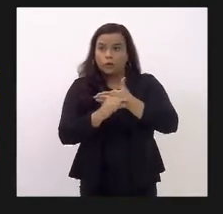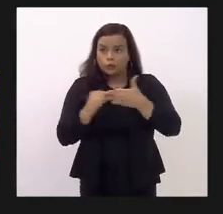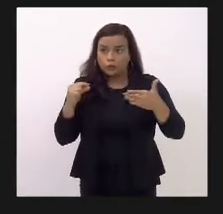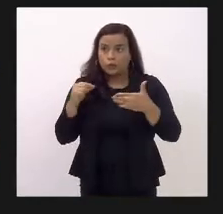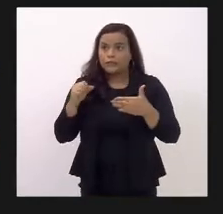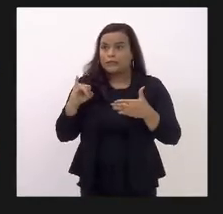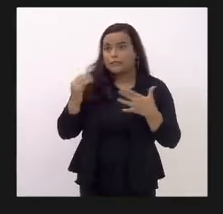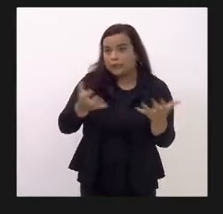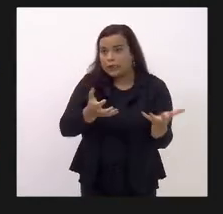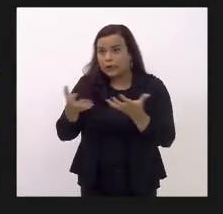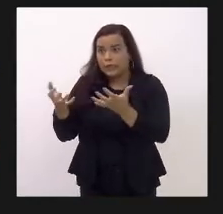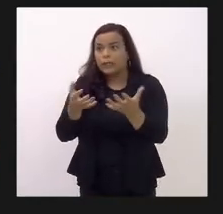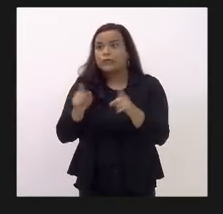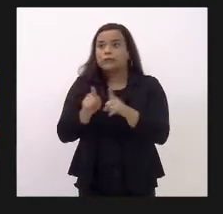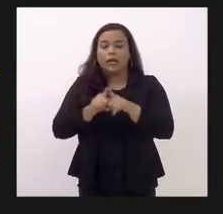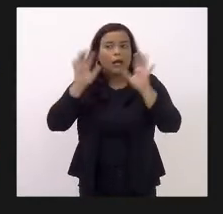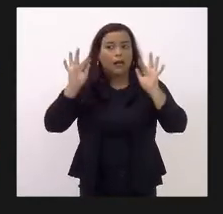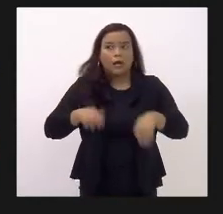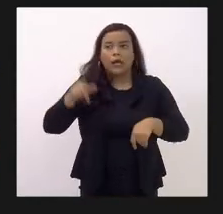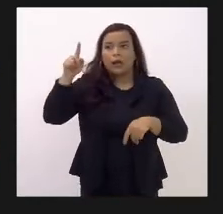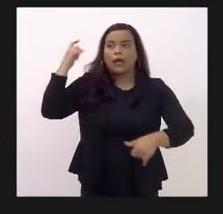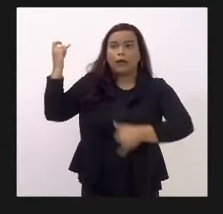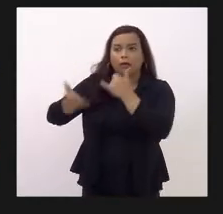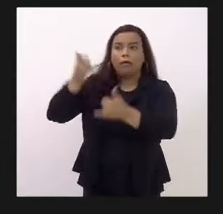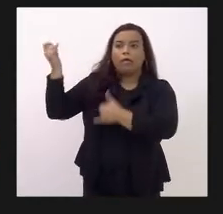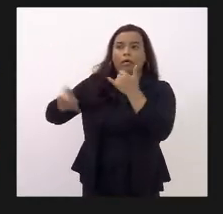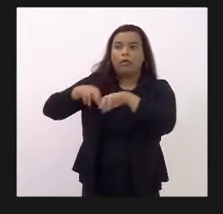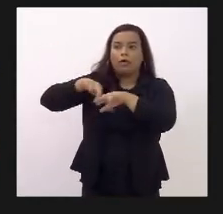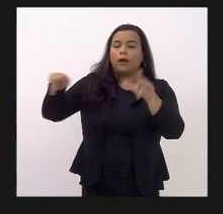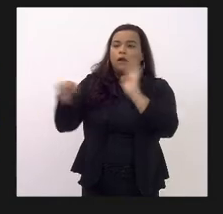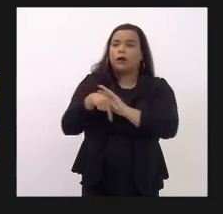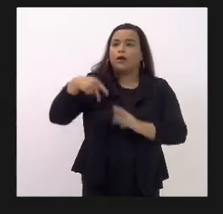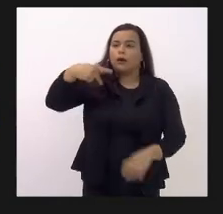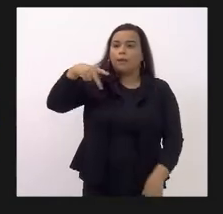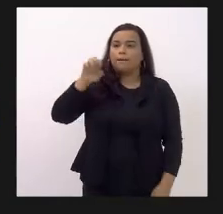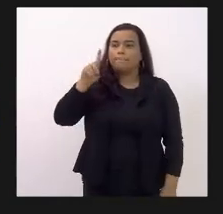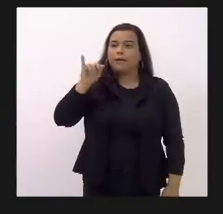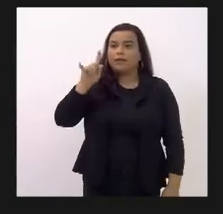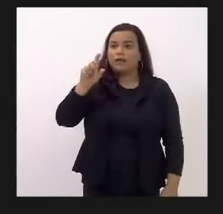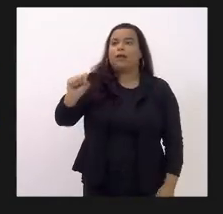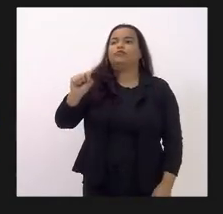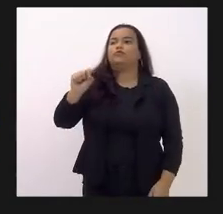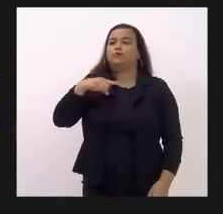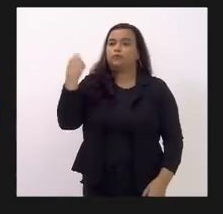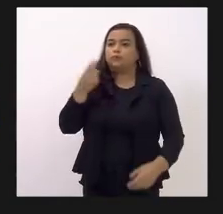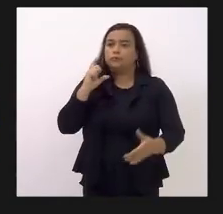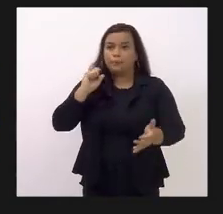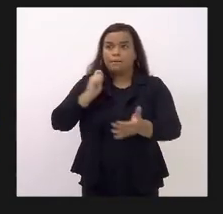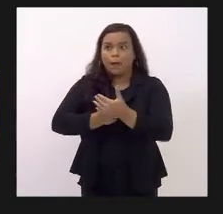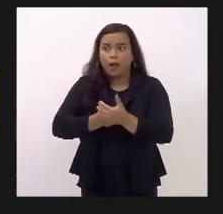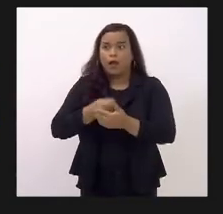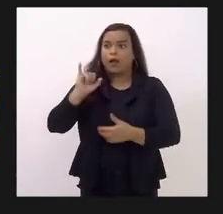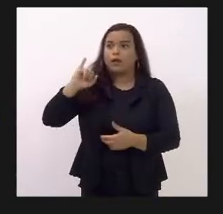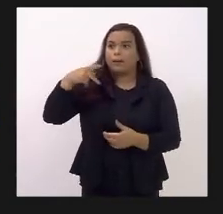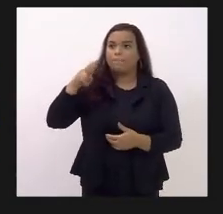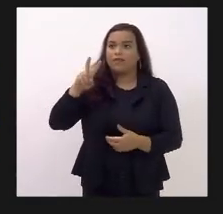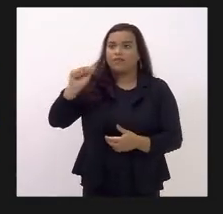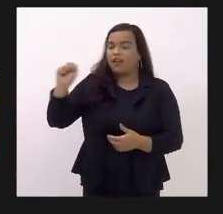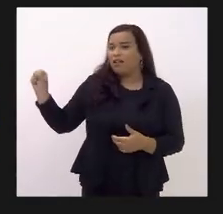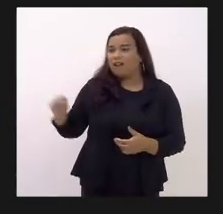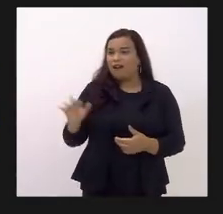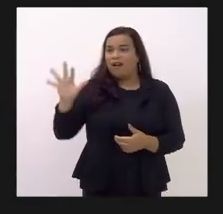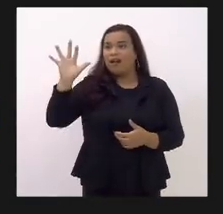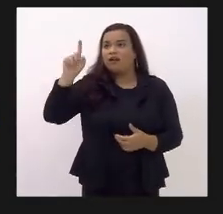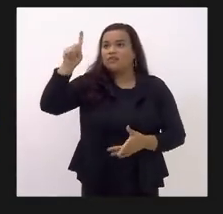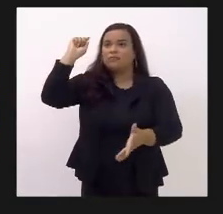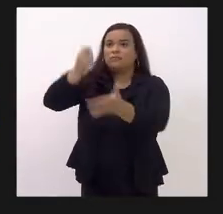gente acabe com essa farra do pedágio aí, nosso estado do Rio de Janeiro, que a gente paga um IPVA muito caro. Eu acho que não deveria